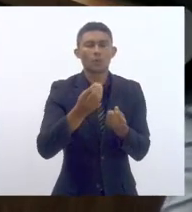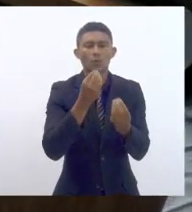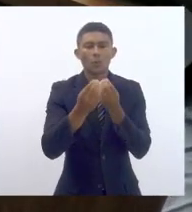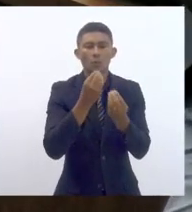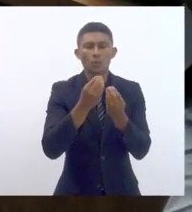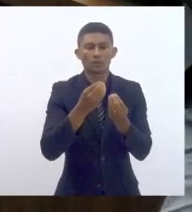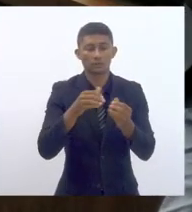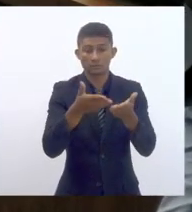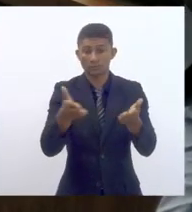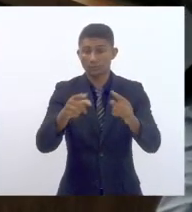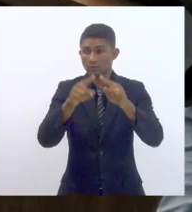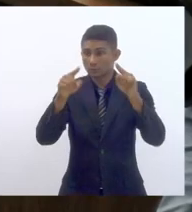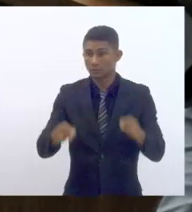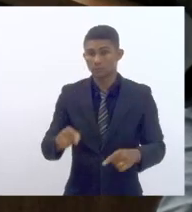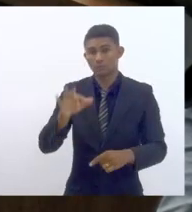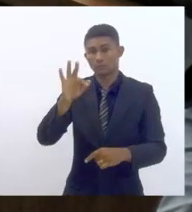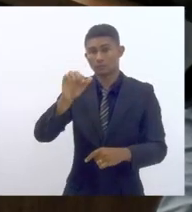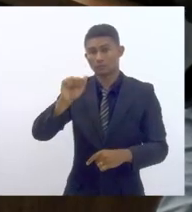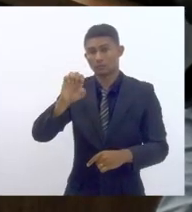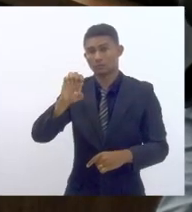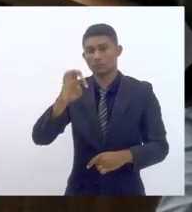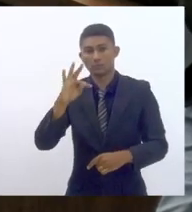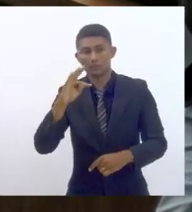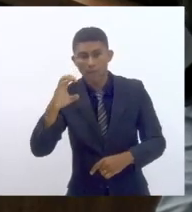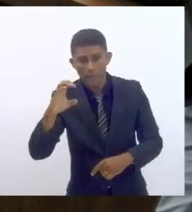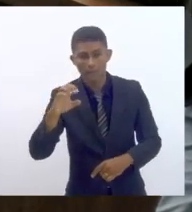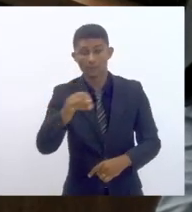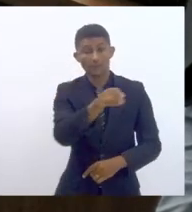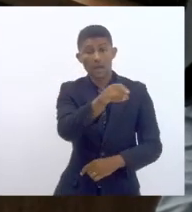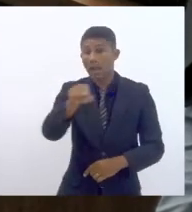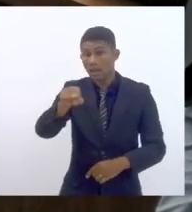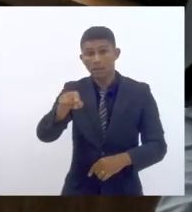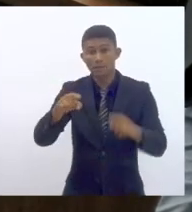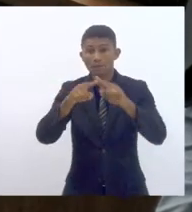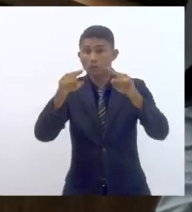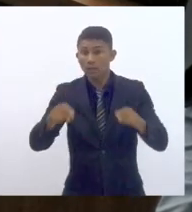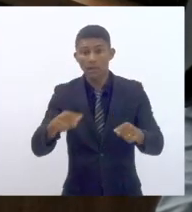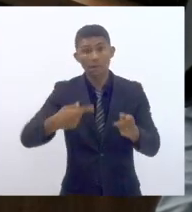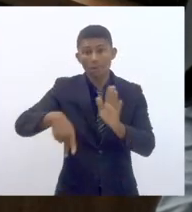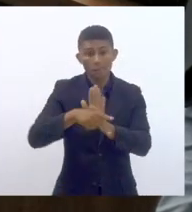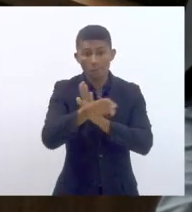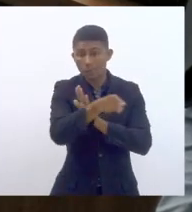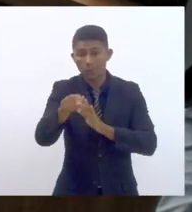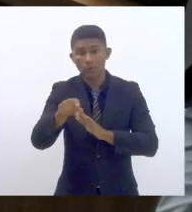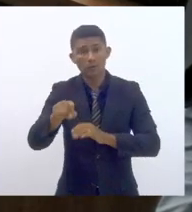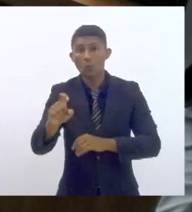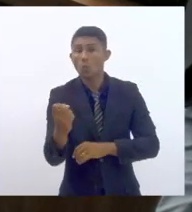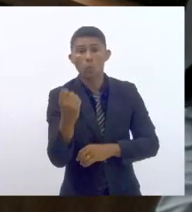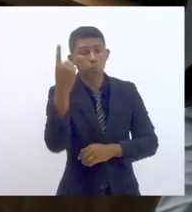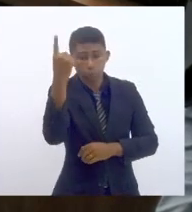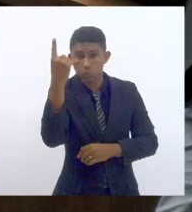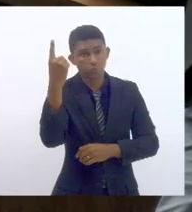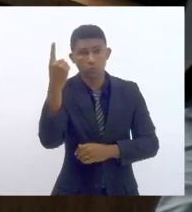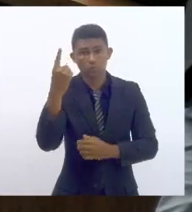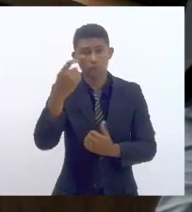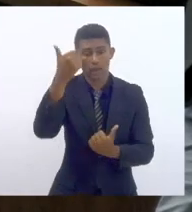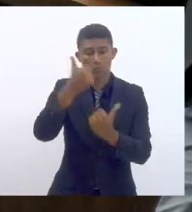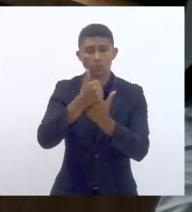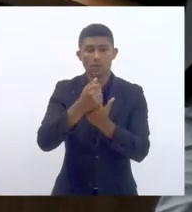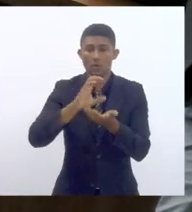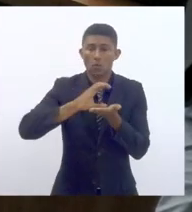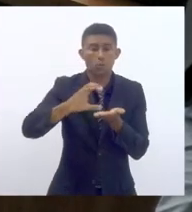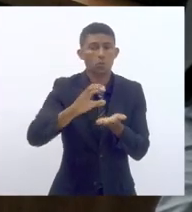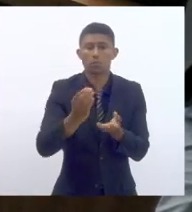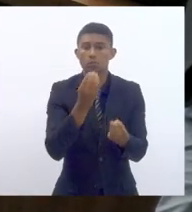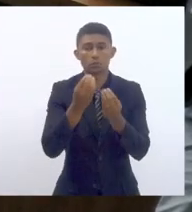Lembrando que são os únicos servidores da área de ciência e tecnologia que não têm auxílio alimentação. Fiquei até surpreso com o veto, que o projeto foi construído